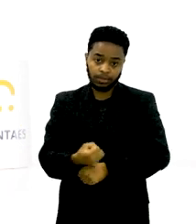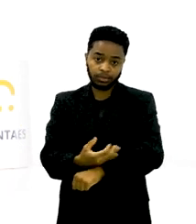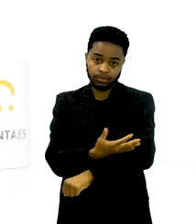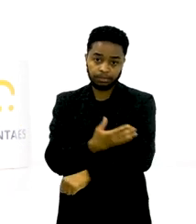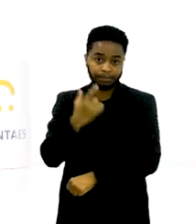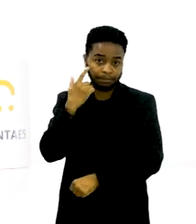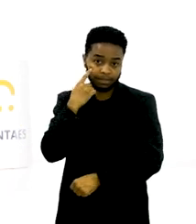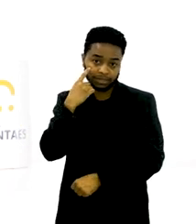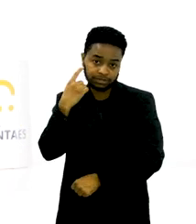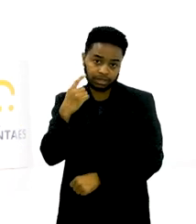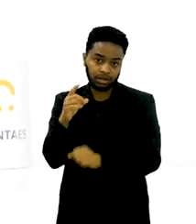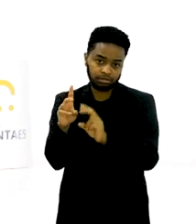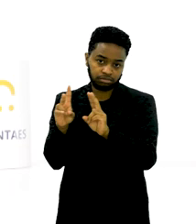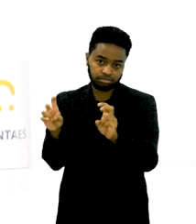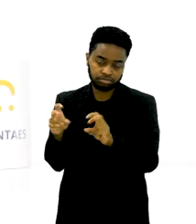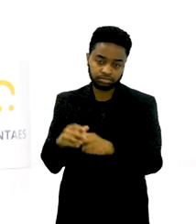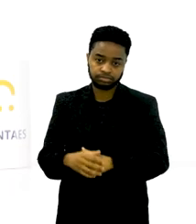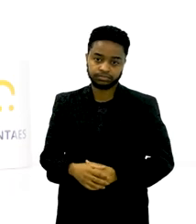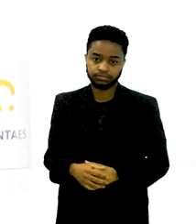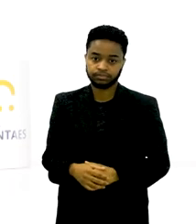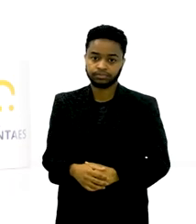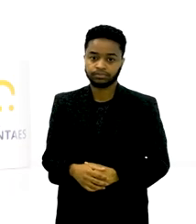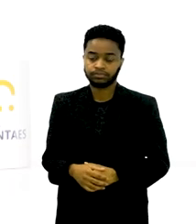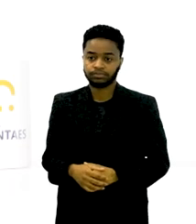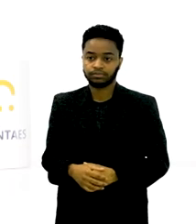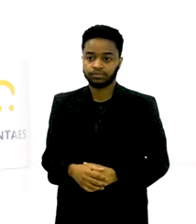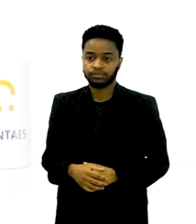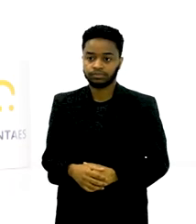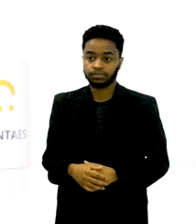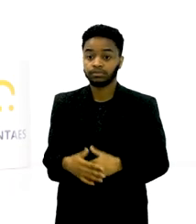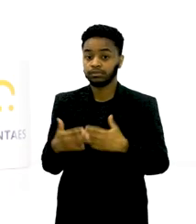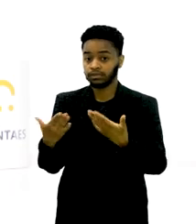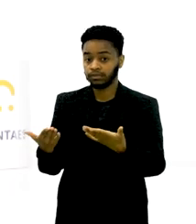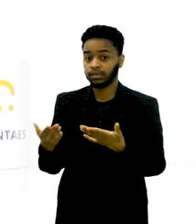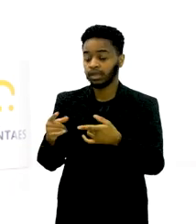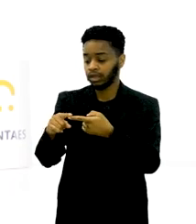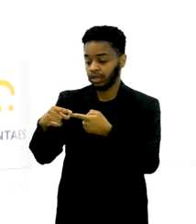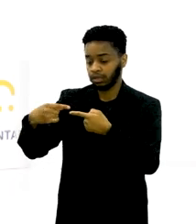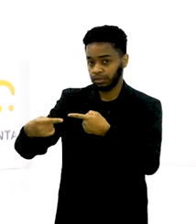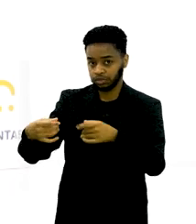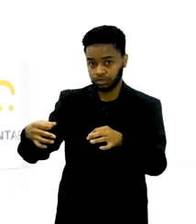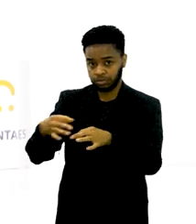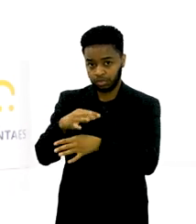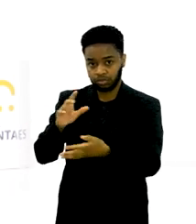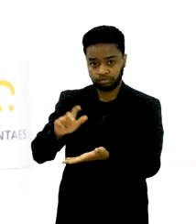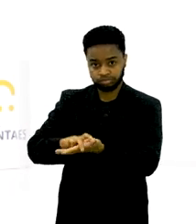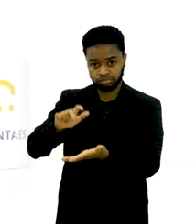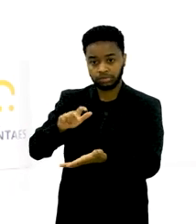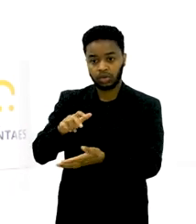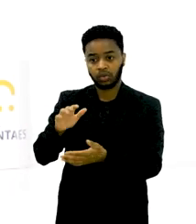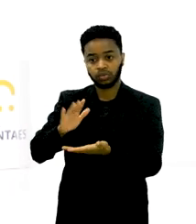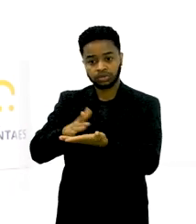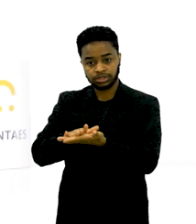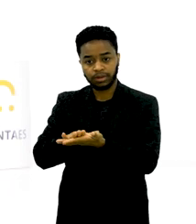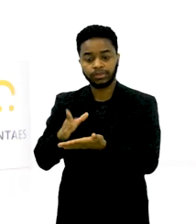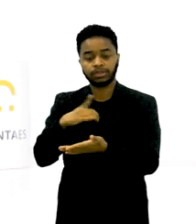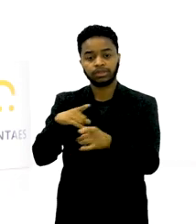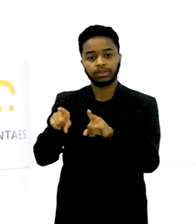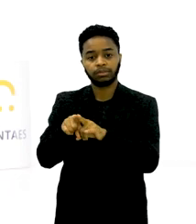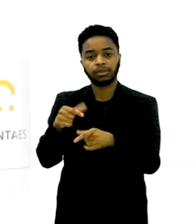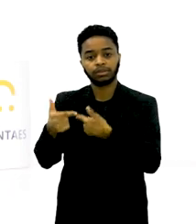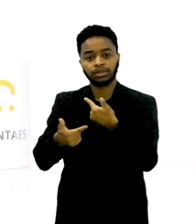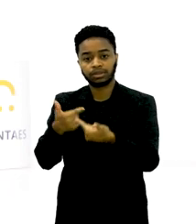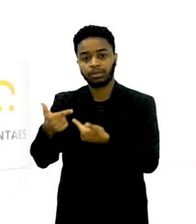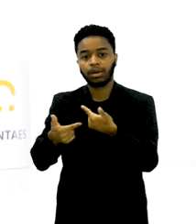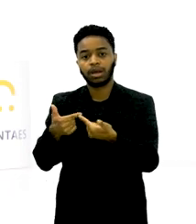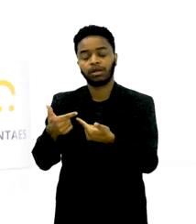então é nesse nesse E aí neste nessa após esse reconhecimento do Samba tem um trabalho que